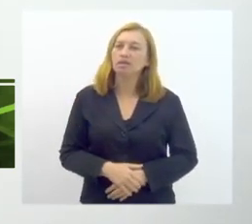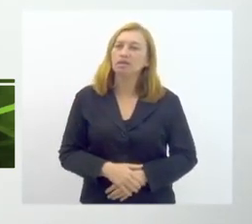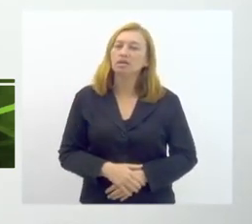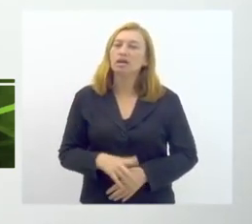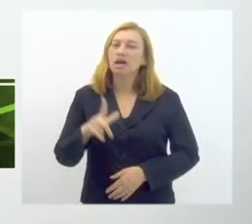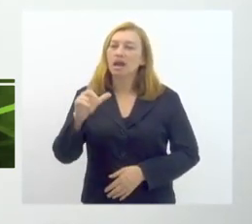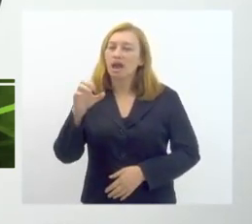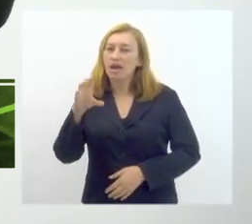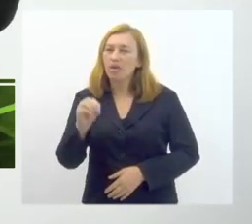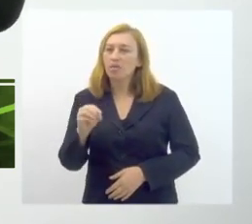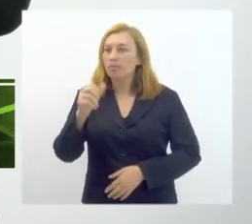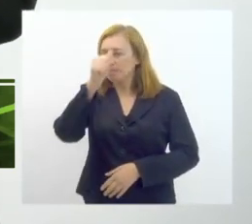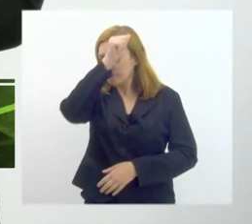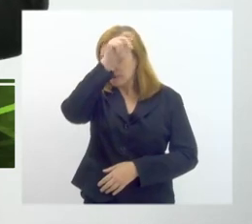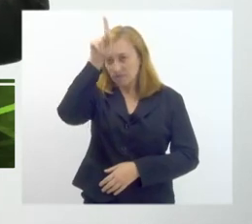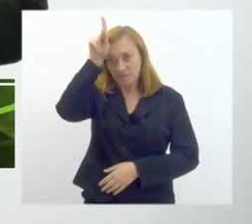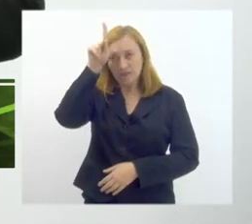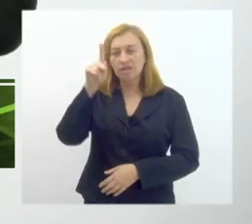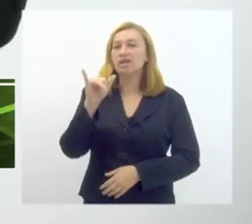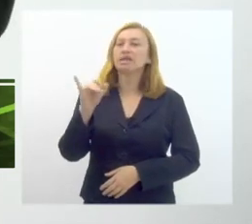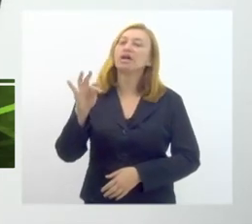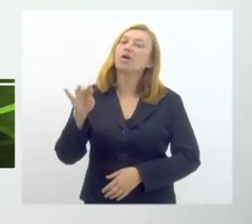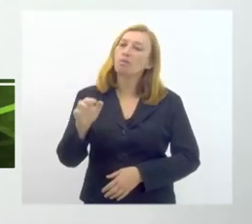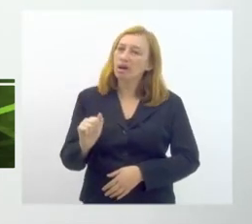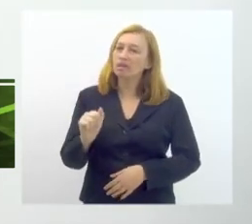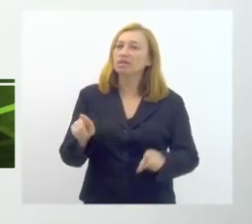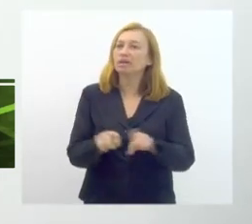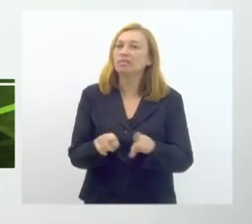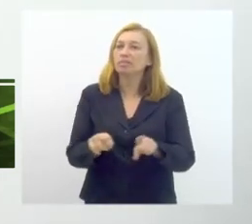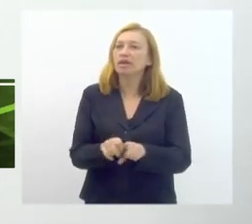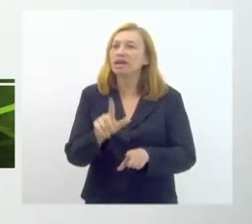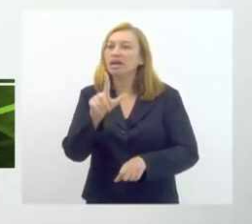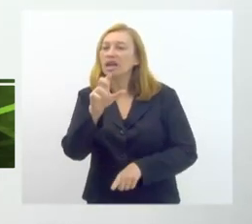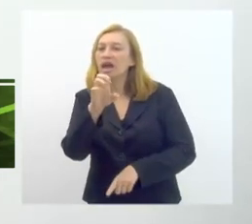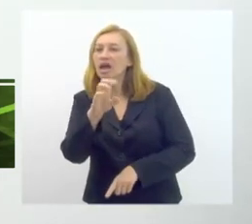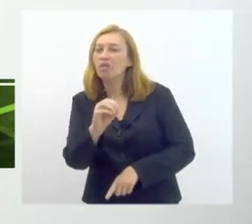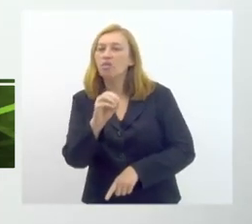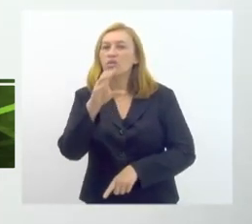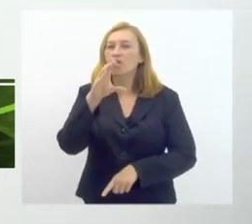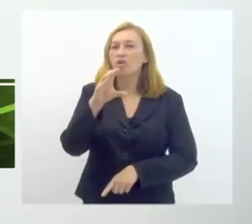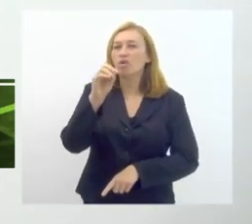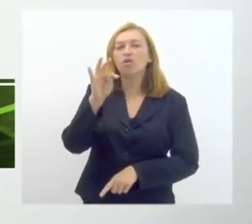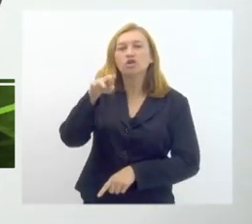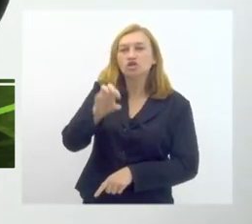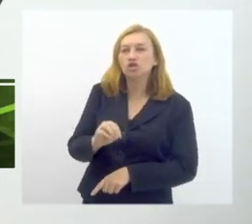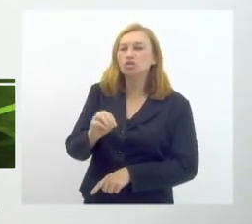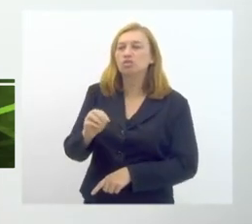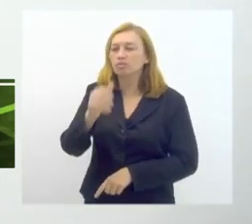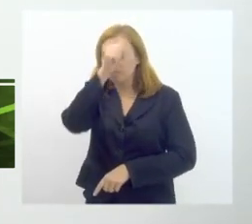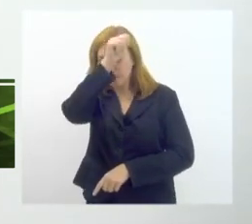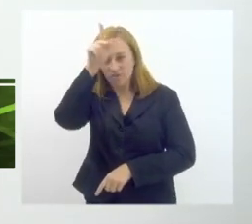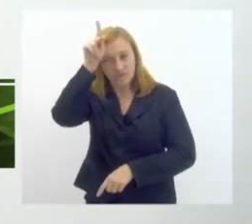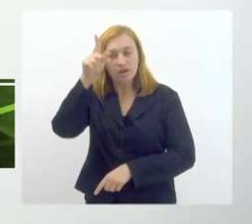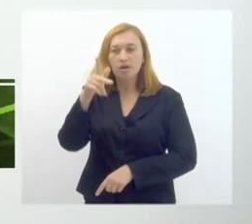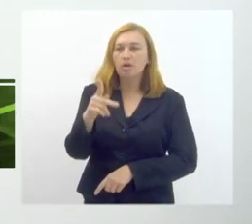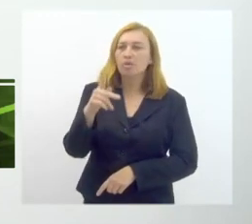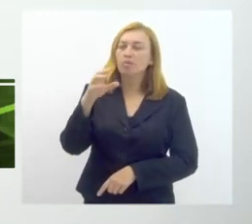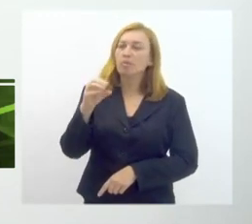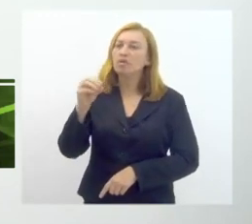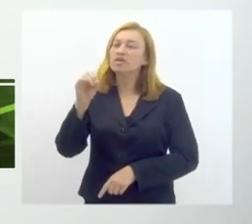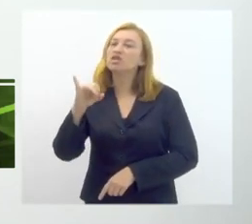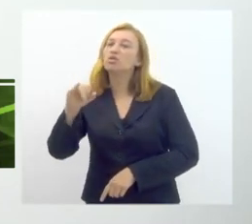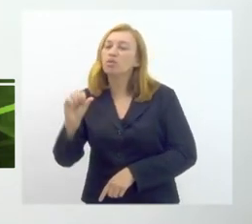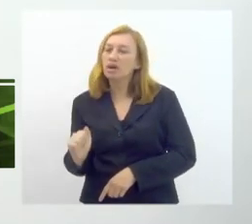Léo Pelanca, prefeito de Talva também, Léo Coutinho, prefeito de Porciúncula, agradecendo também a